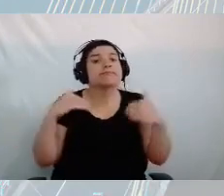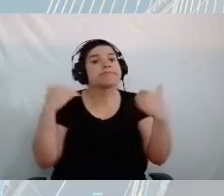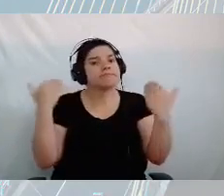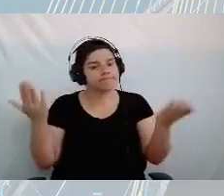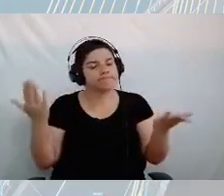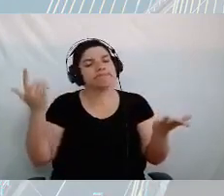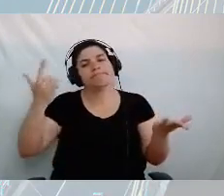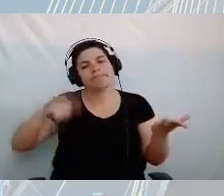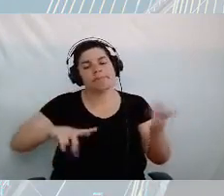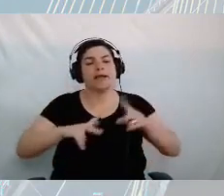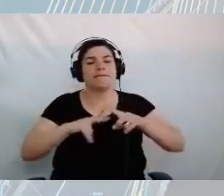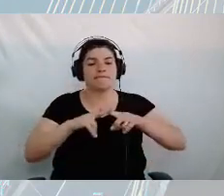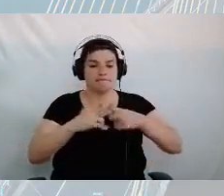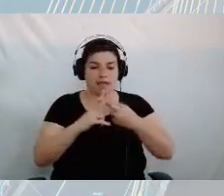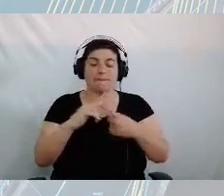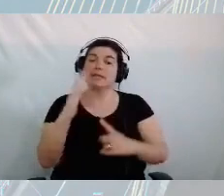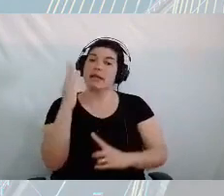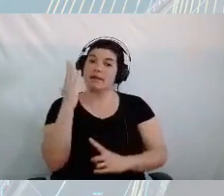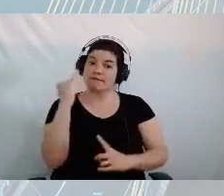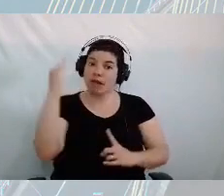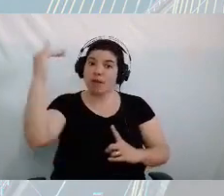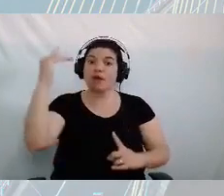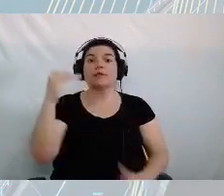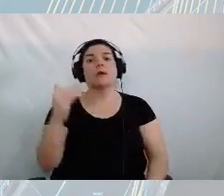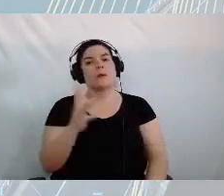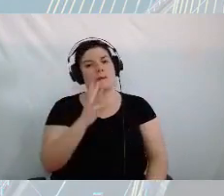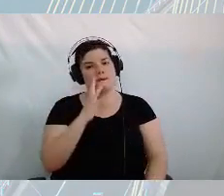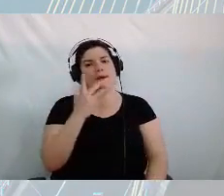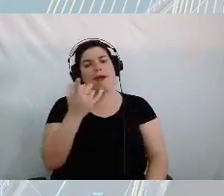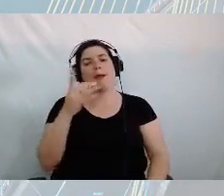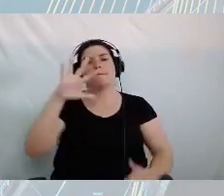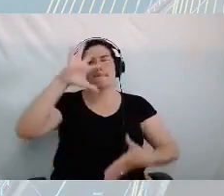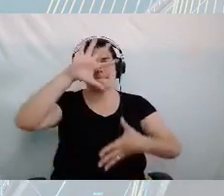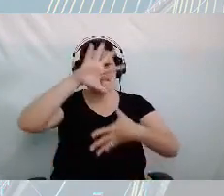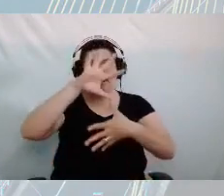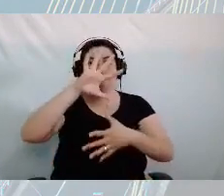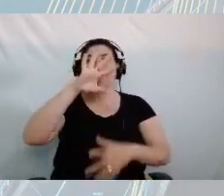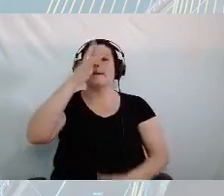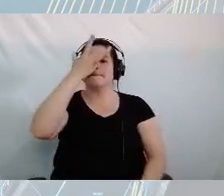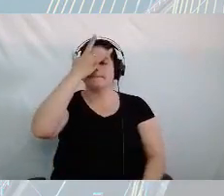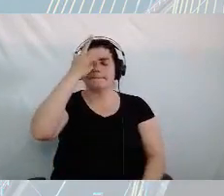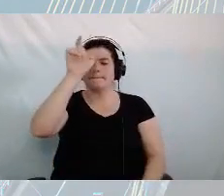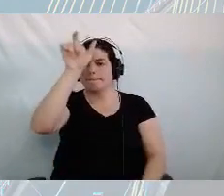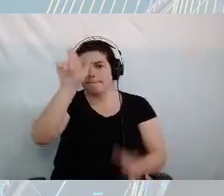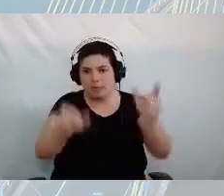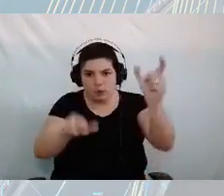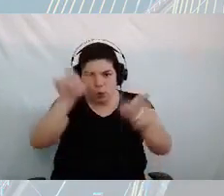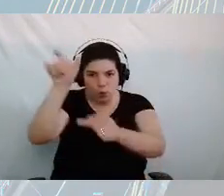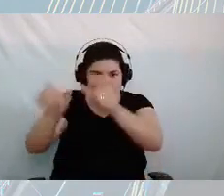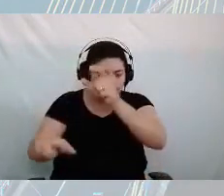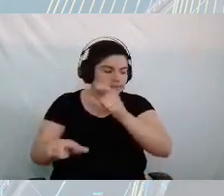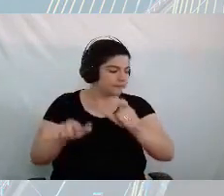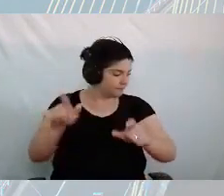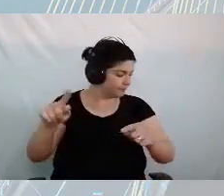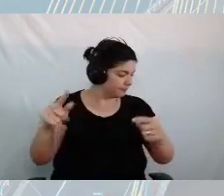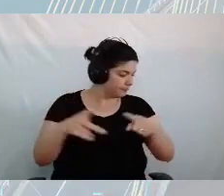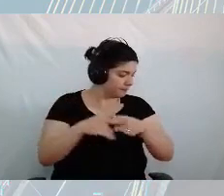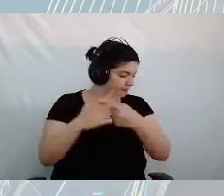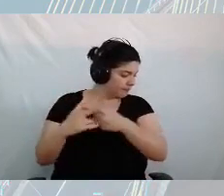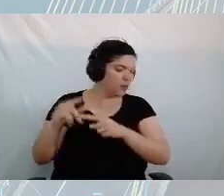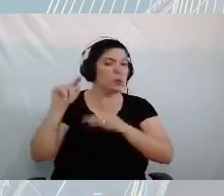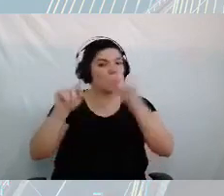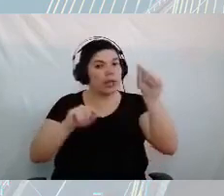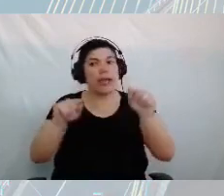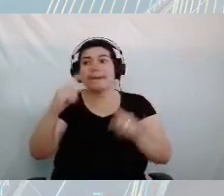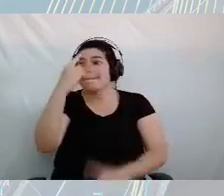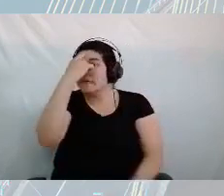ferramenta muito famosa, muito conhecida, o mapa de personas. A ideia dessa ferramenta é identificar quais são os perfis de